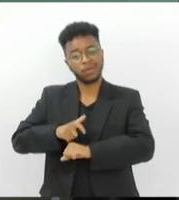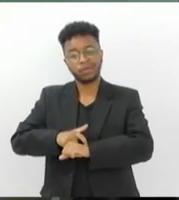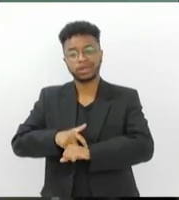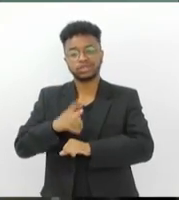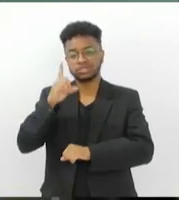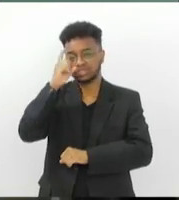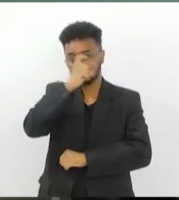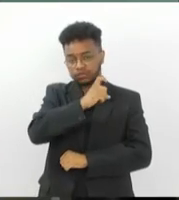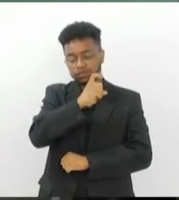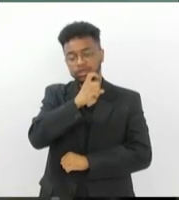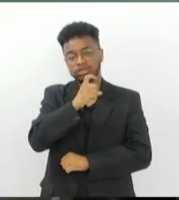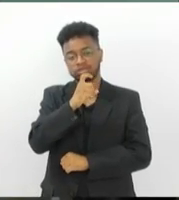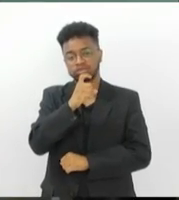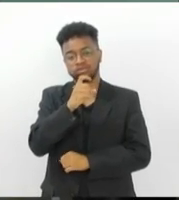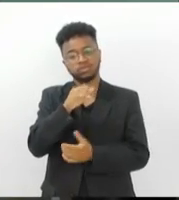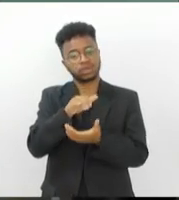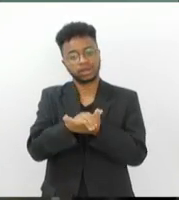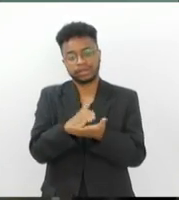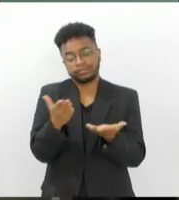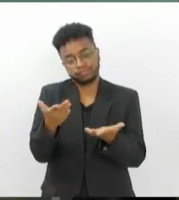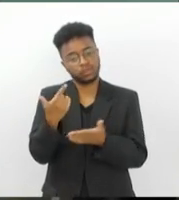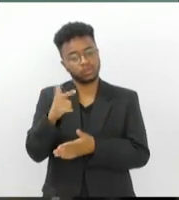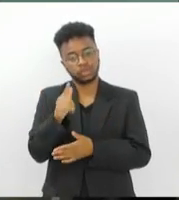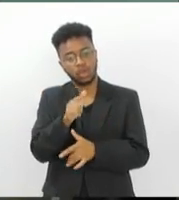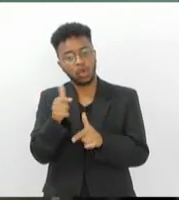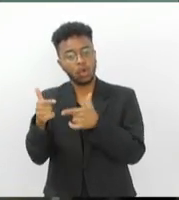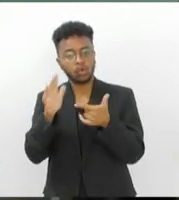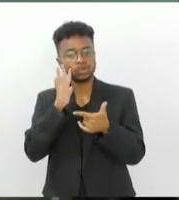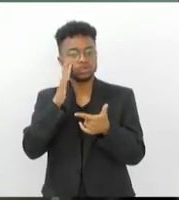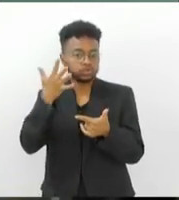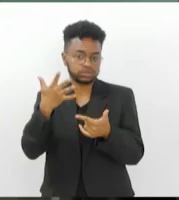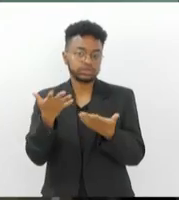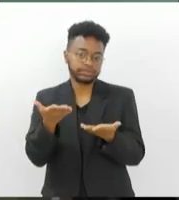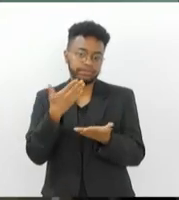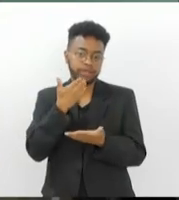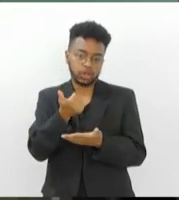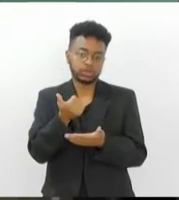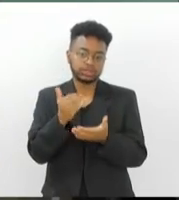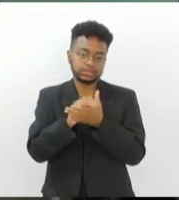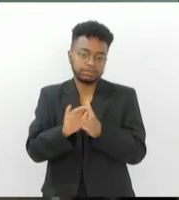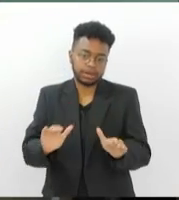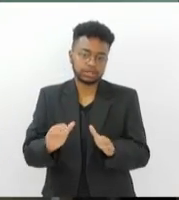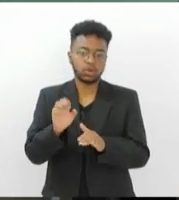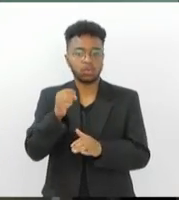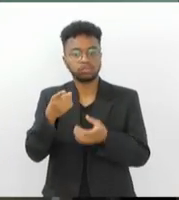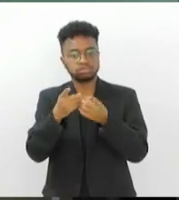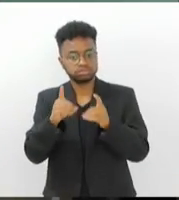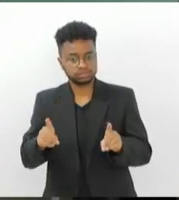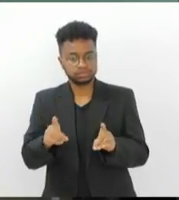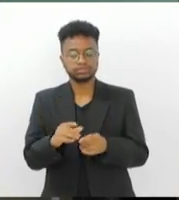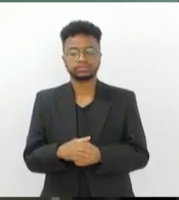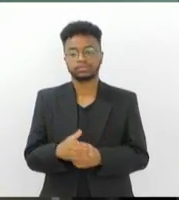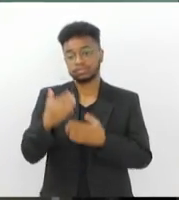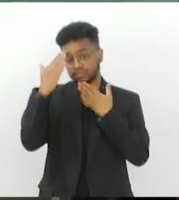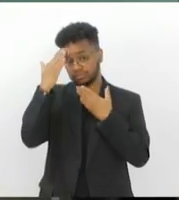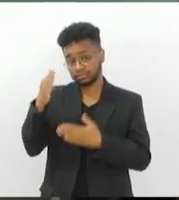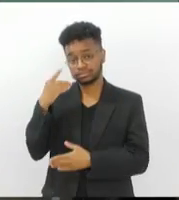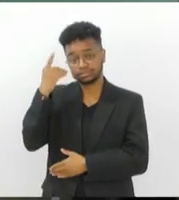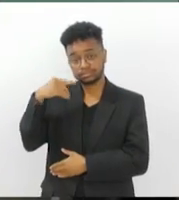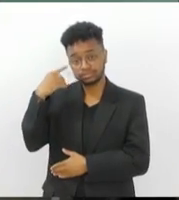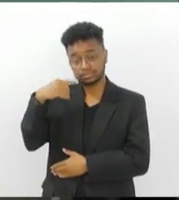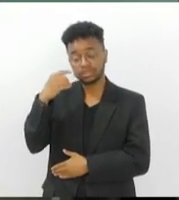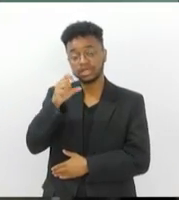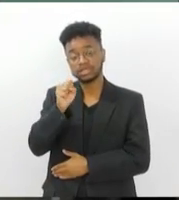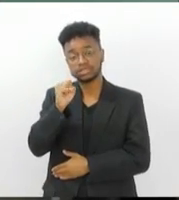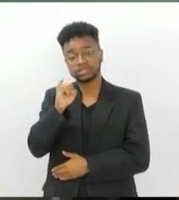delicadeza do do Seu Casamento Não tem outra saída a não ser a separação e quem sabe até o divórcio né agradece aí a advogada Silvia